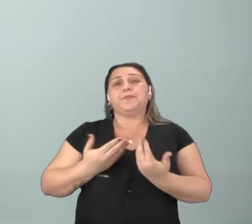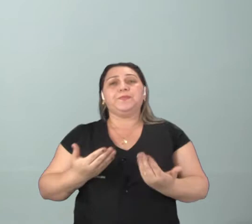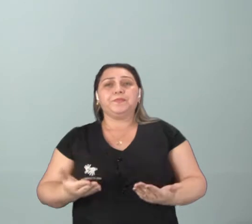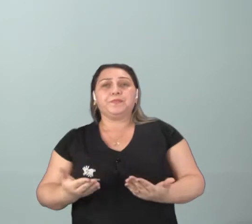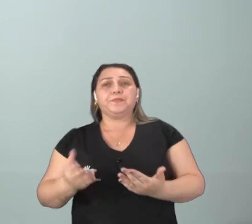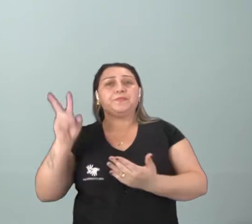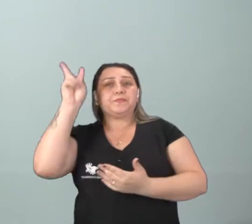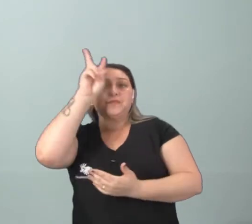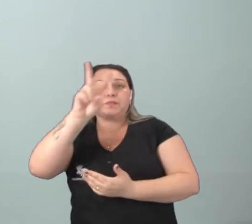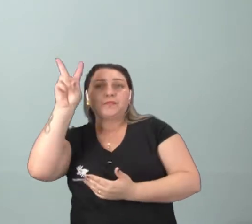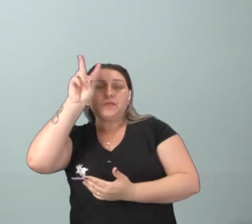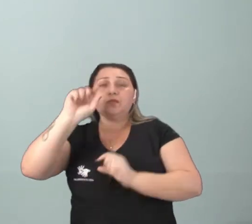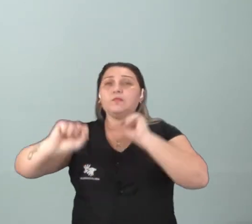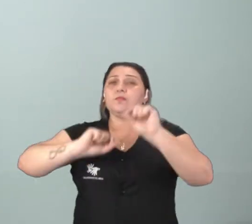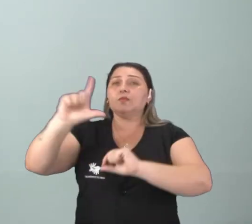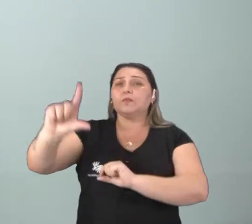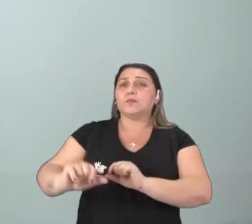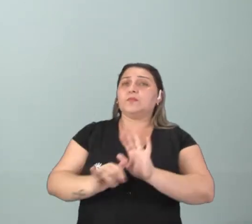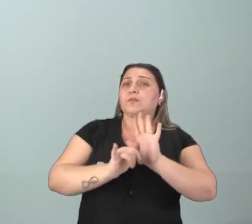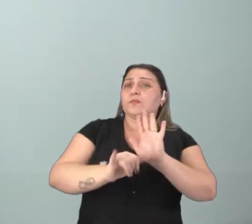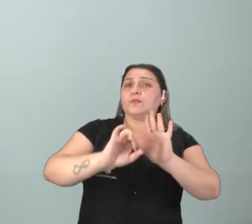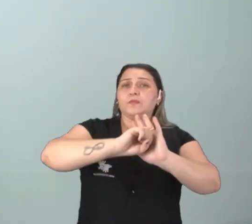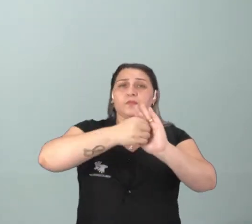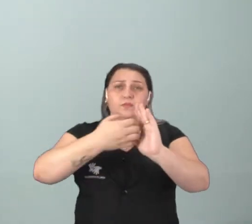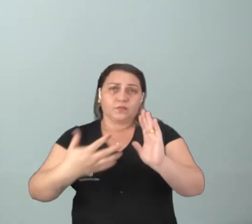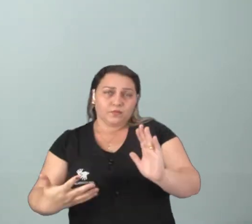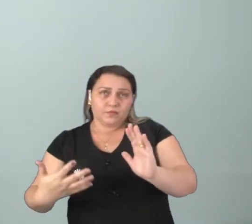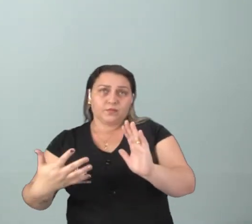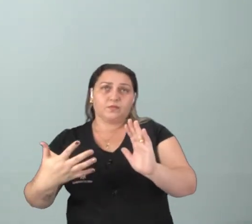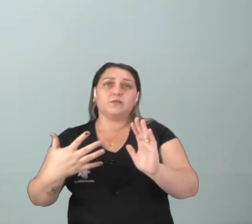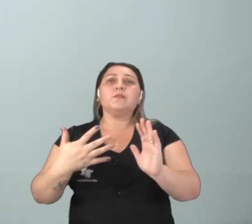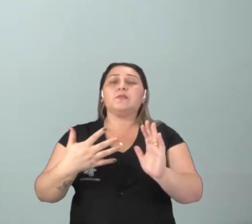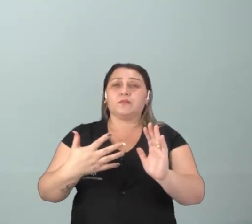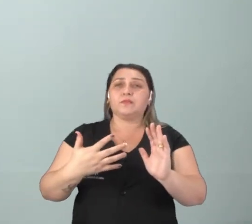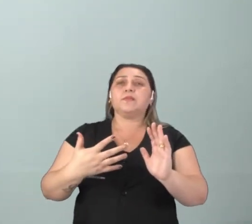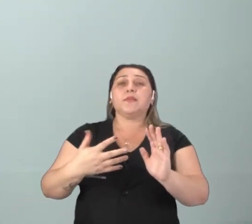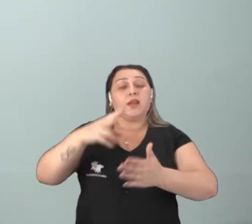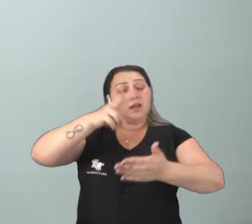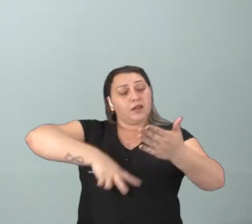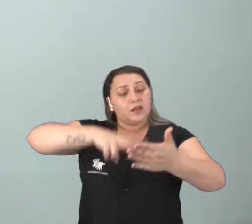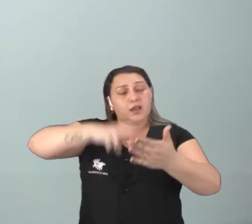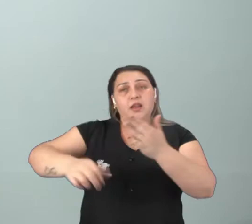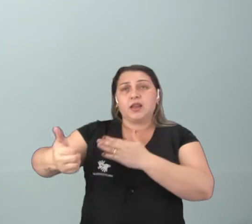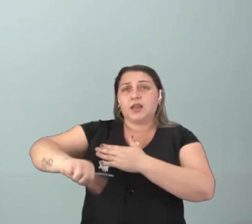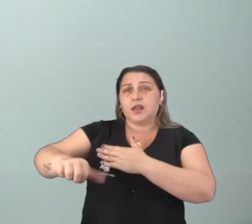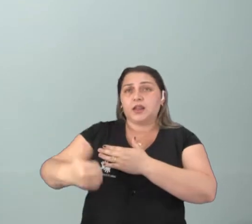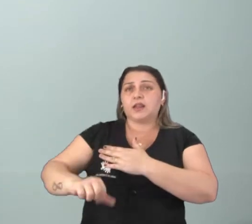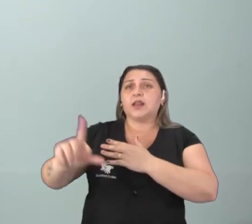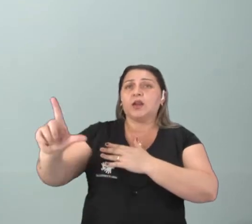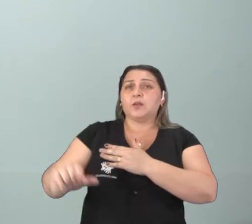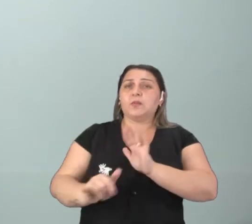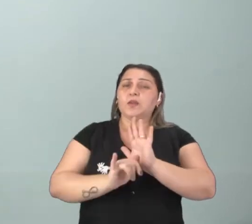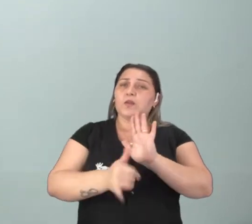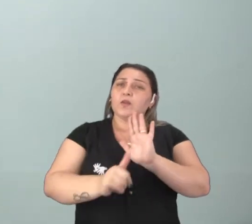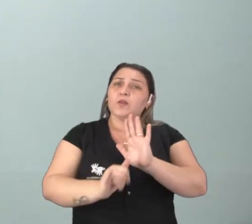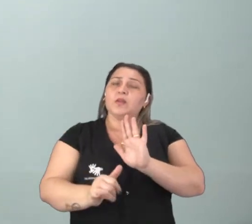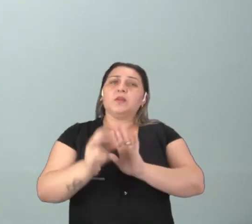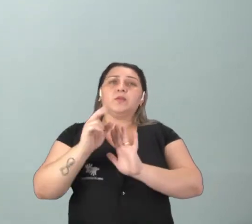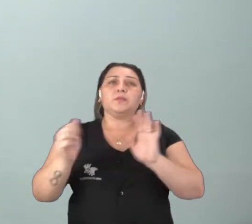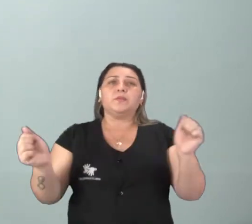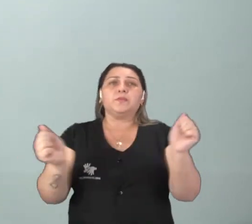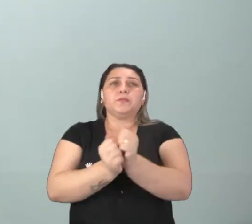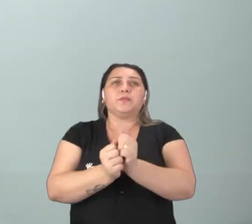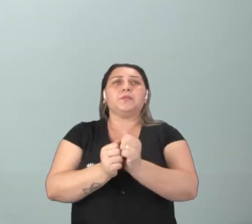gente, relembrar do que é um microconto, as características do microconto, vamos ler e analisar um microconto. Vamos